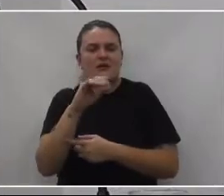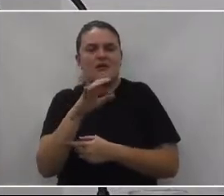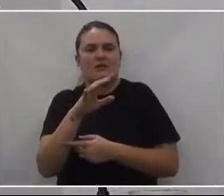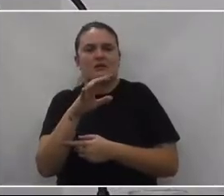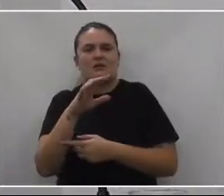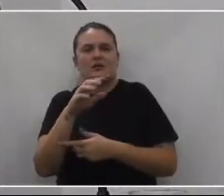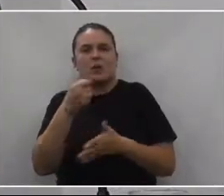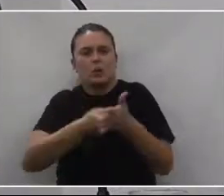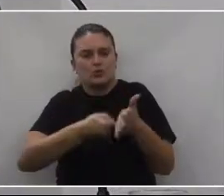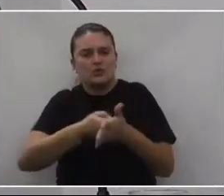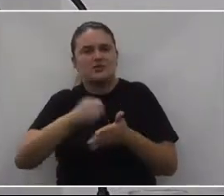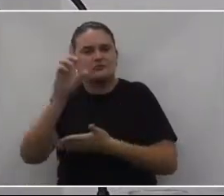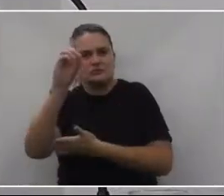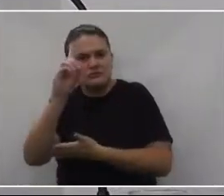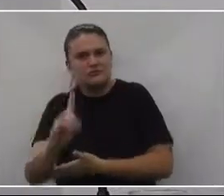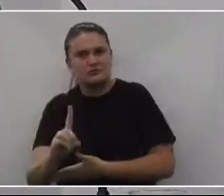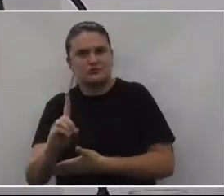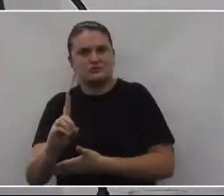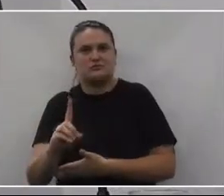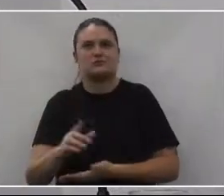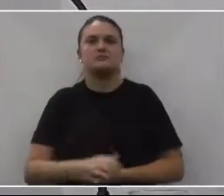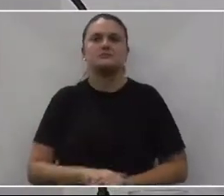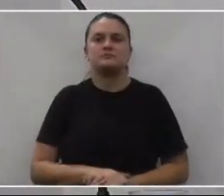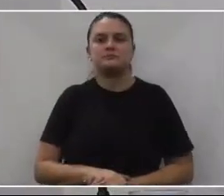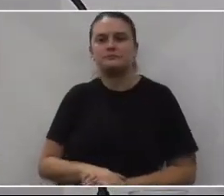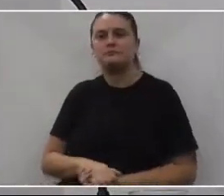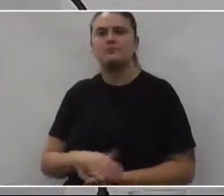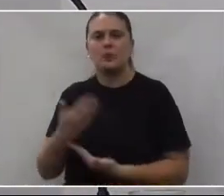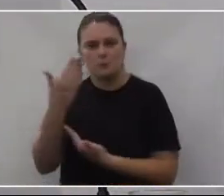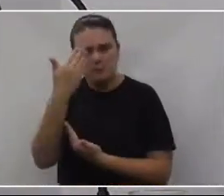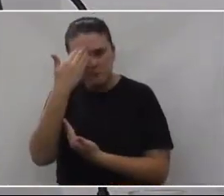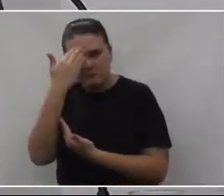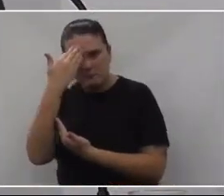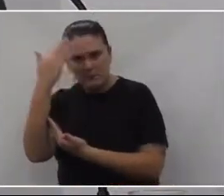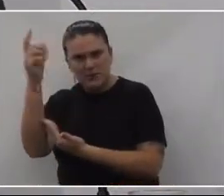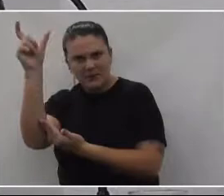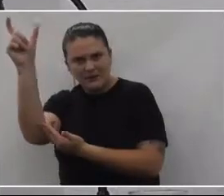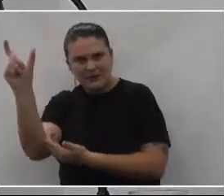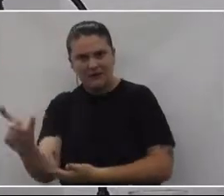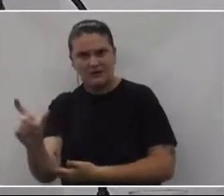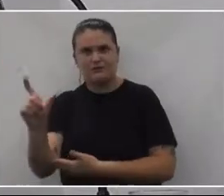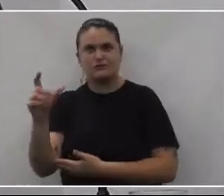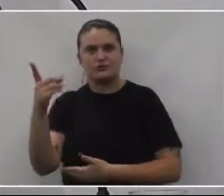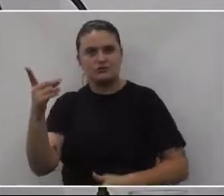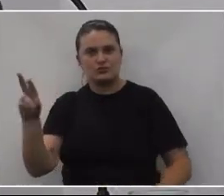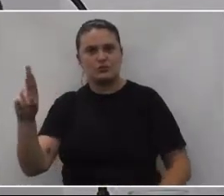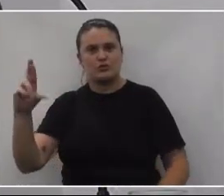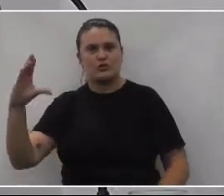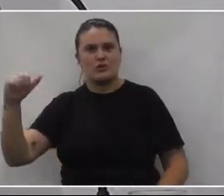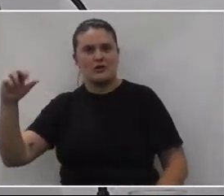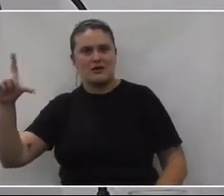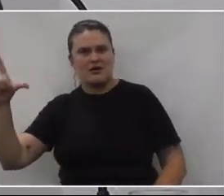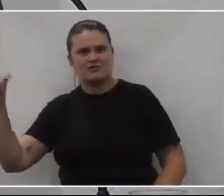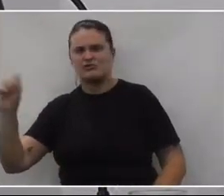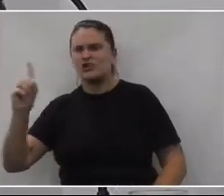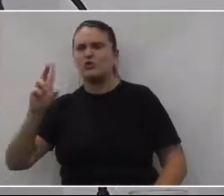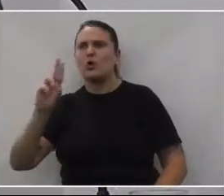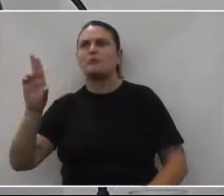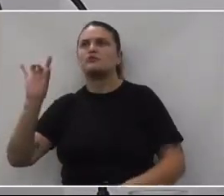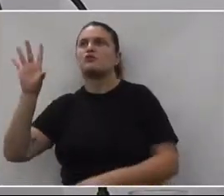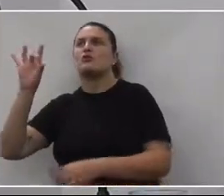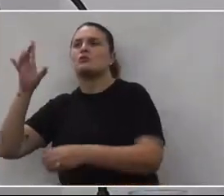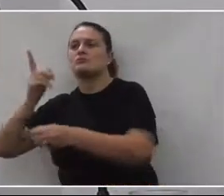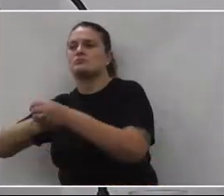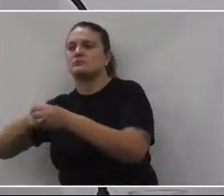são assistidos e garantidos por lei. Então, nosso muito obrigado em nome não apenas de União da Vitória, mas sim de toda a